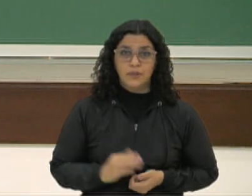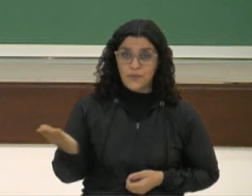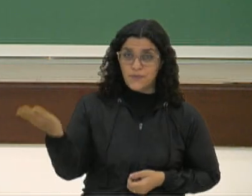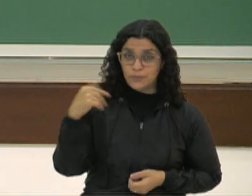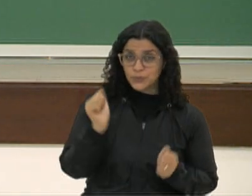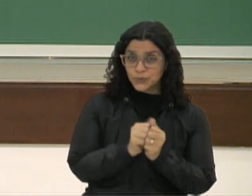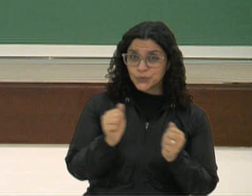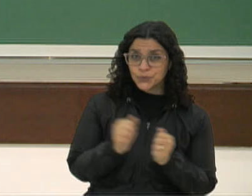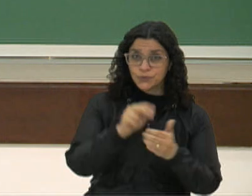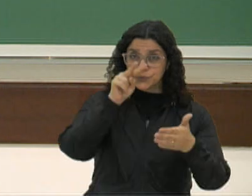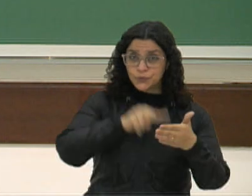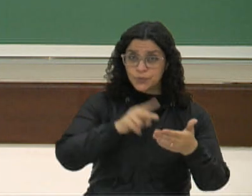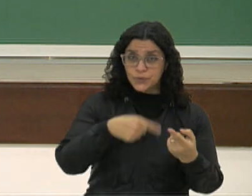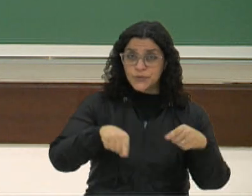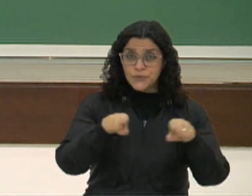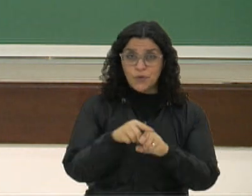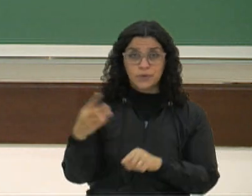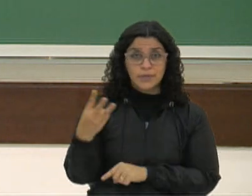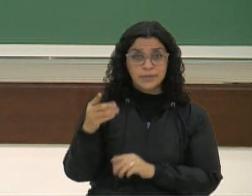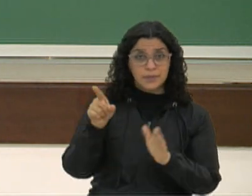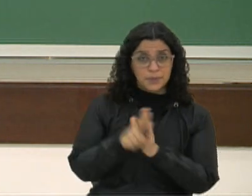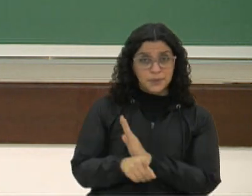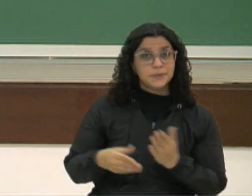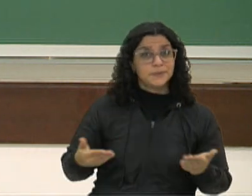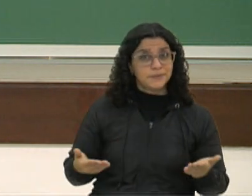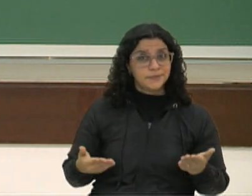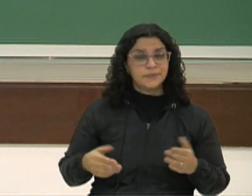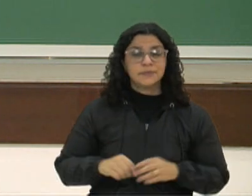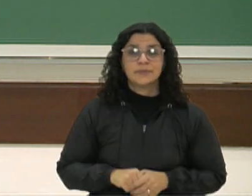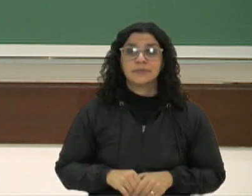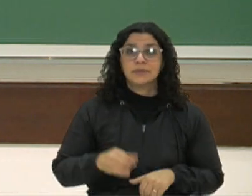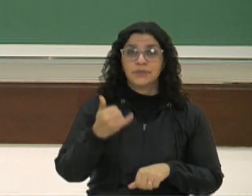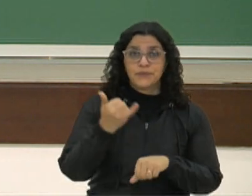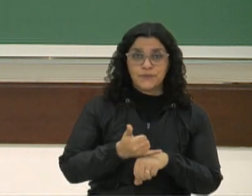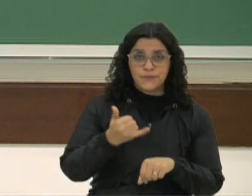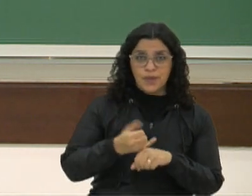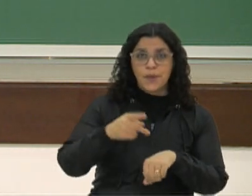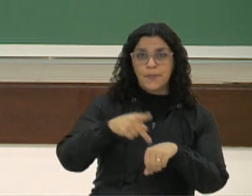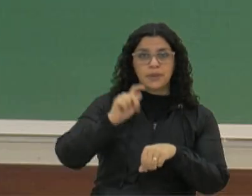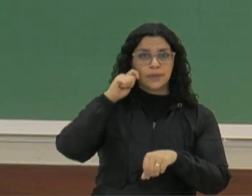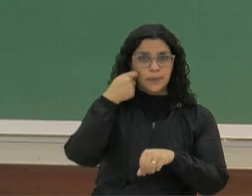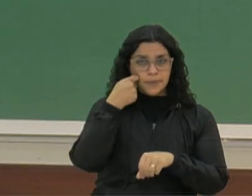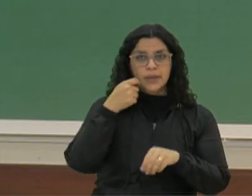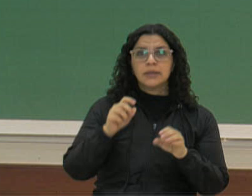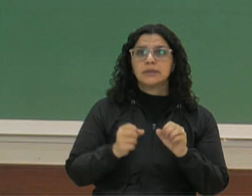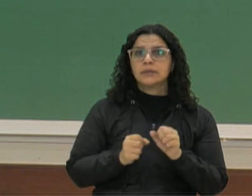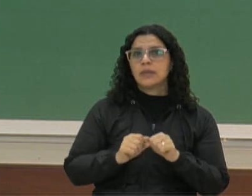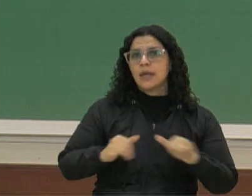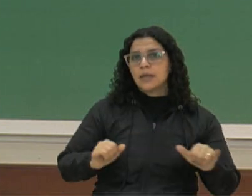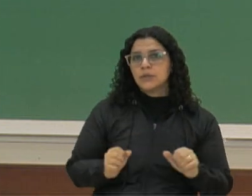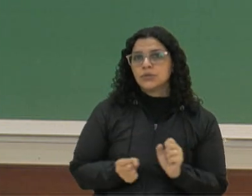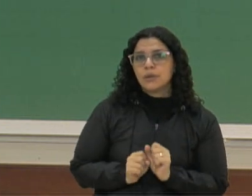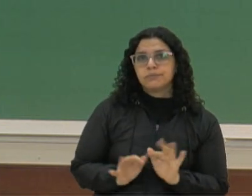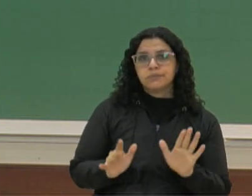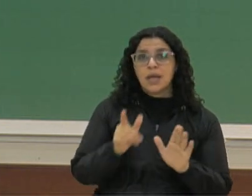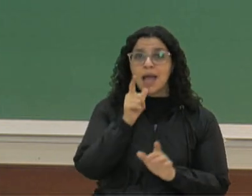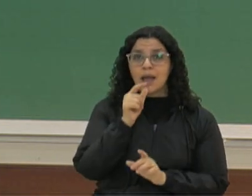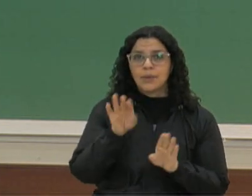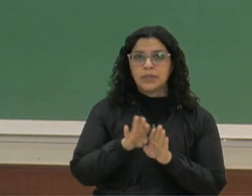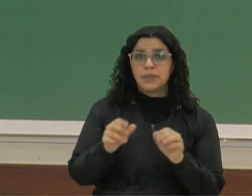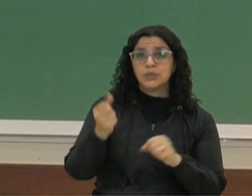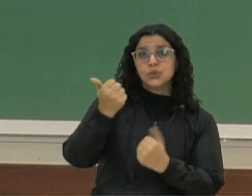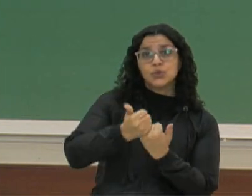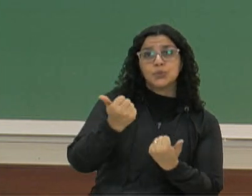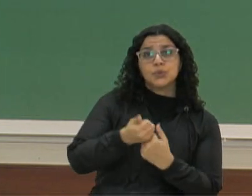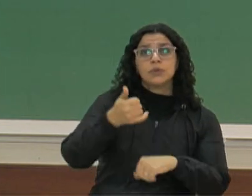Vamos nessa então, pessoal? Vamos reler aqui o nosso terceiro questionário. O ferro, carvão e energia a vapor, característicos da primeira fase da Revolução Industrial, agora dão